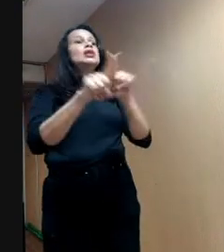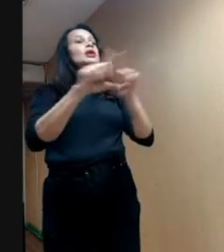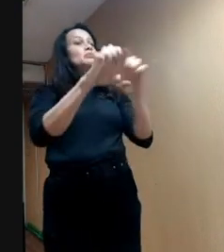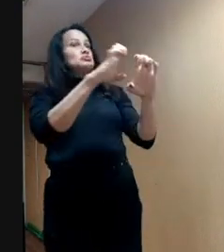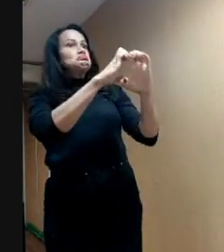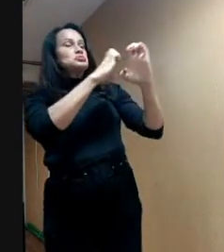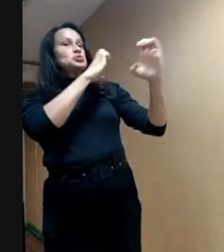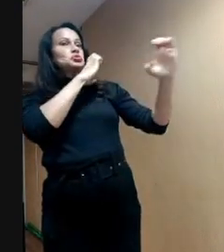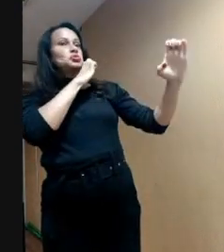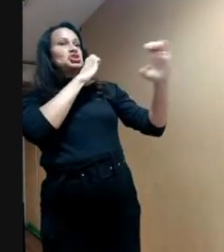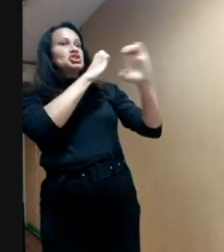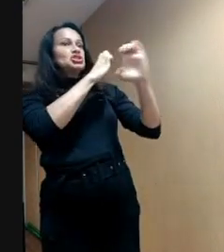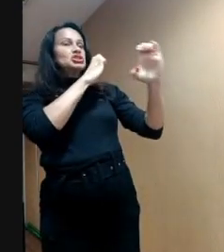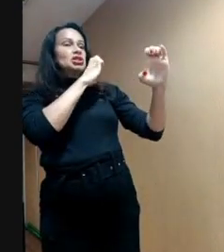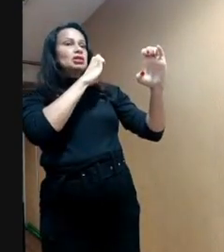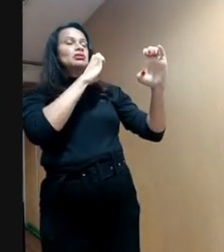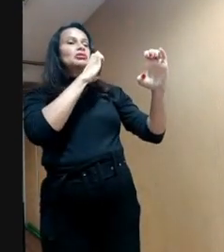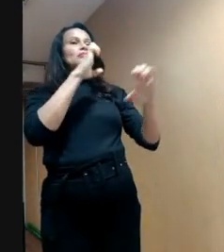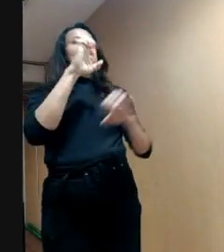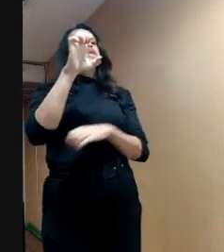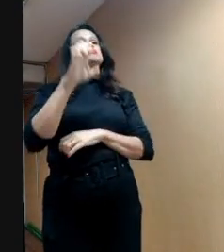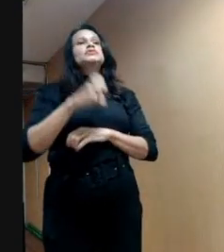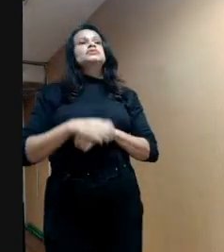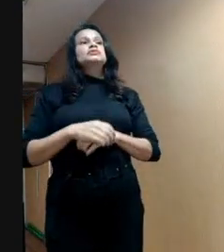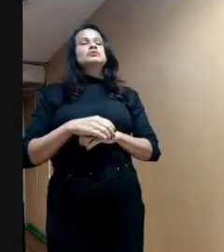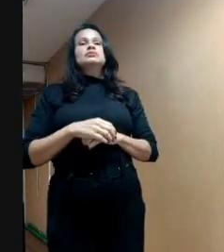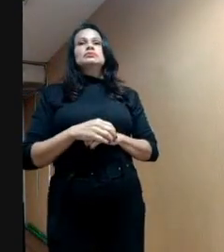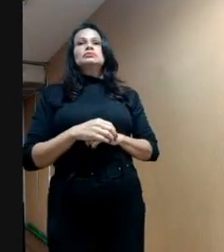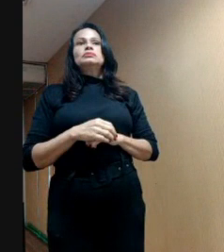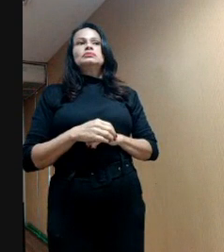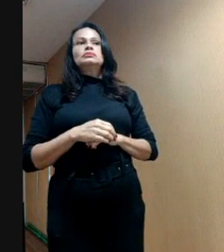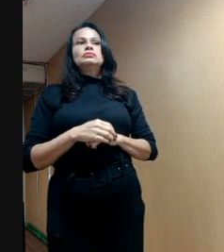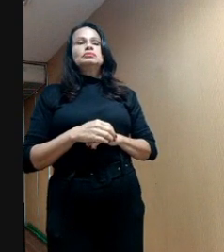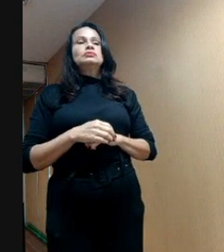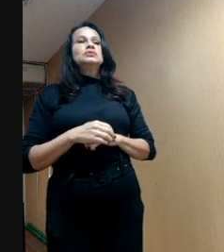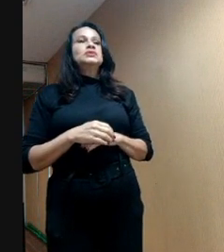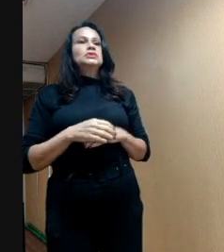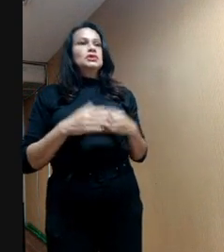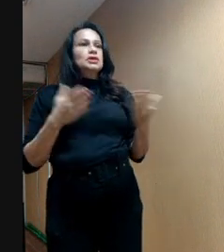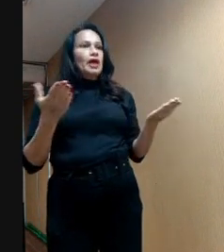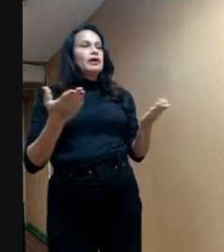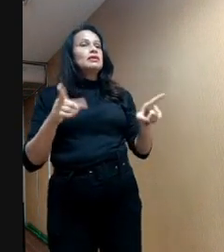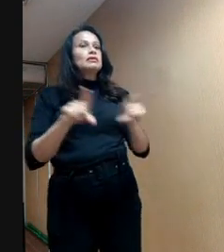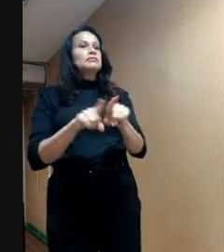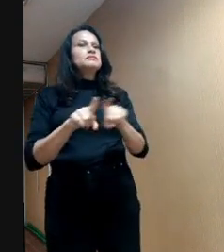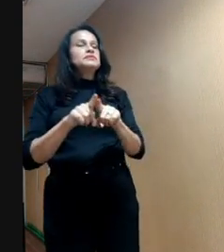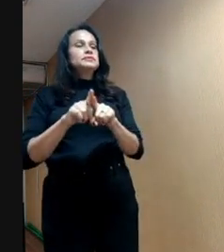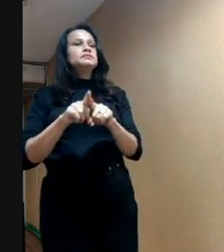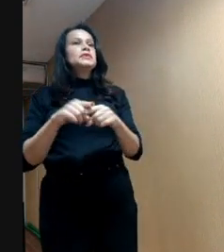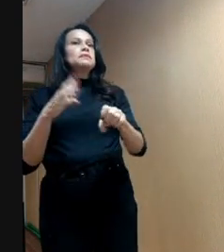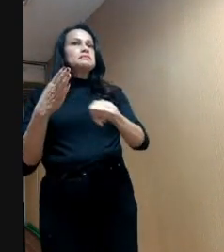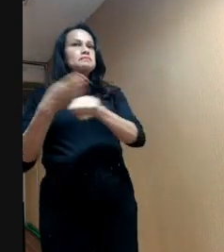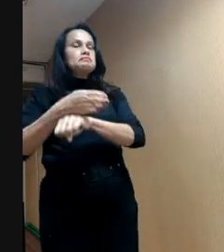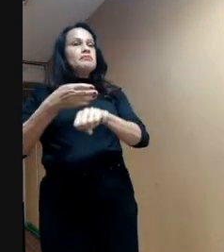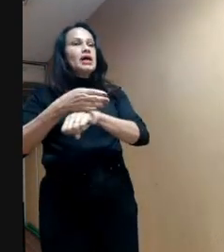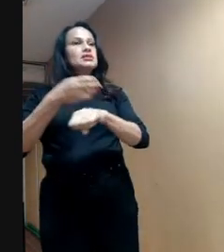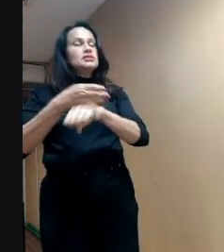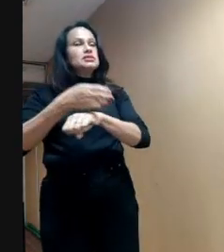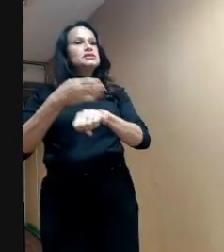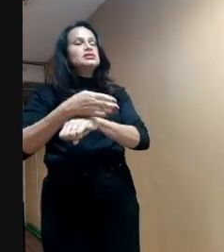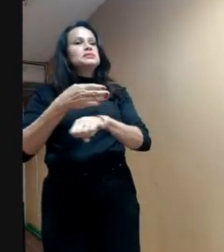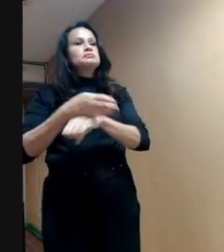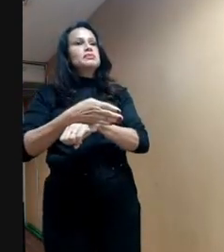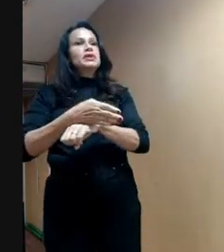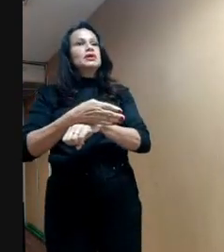Carlos Nehab, que estarão daqui a pouco contribuindo com a abertura